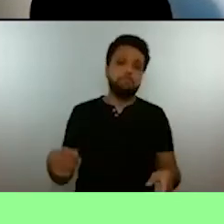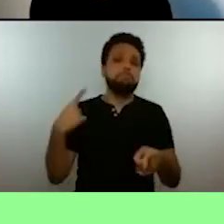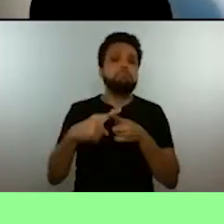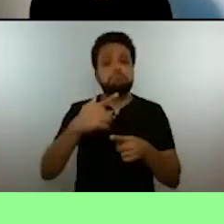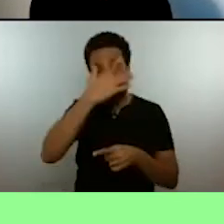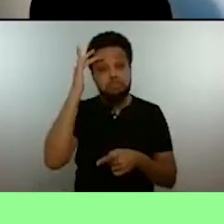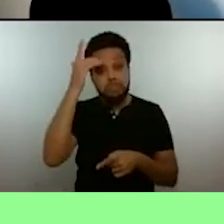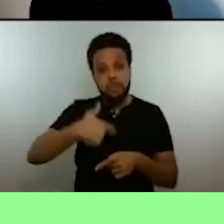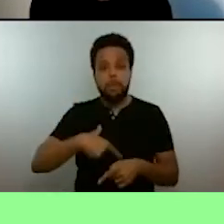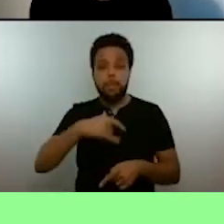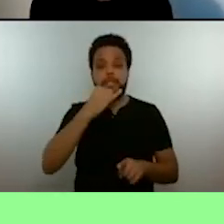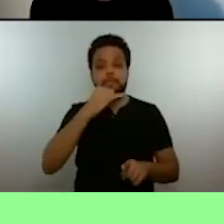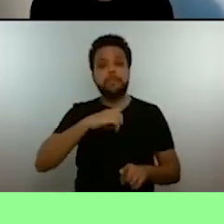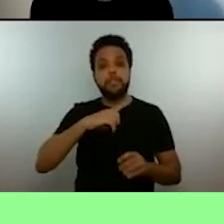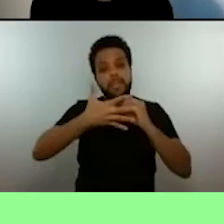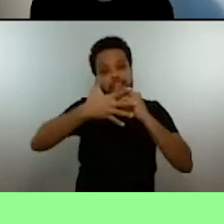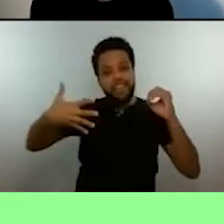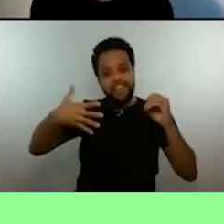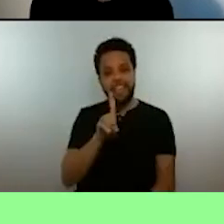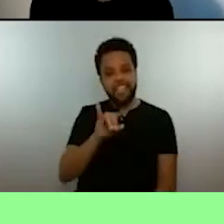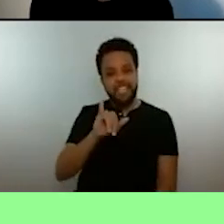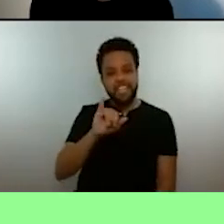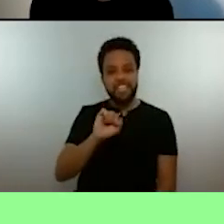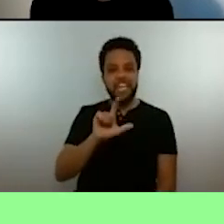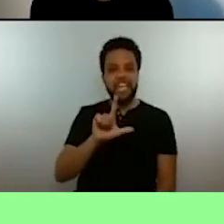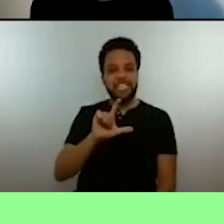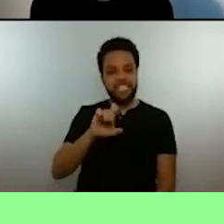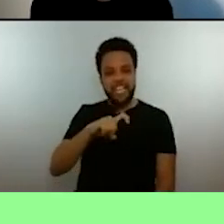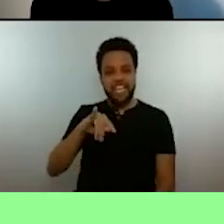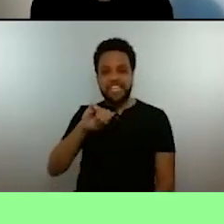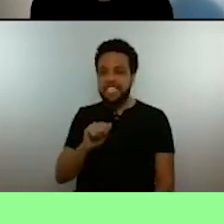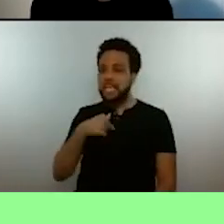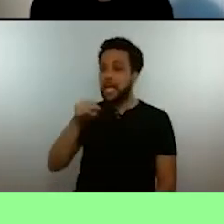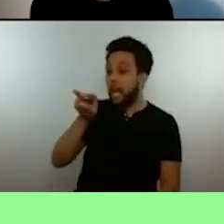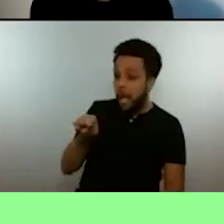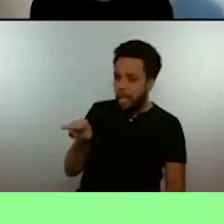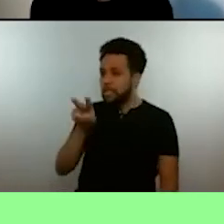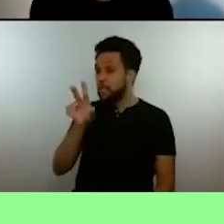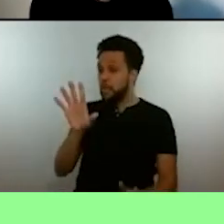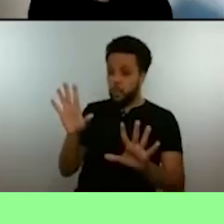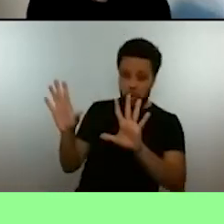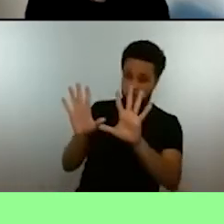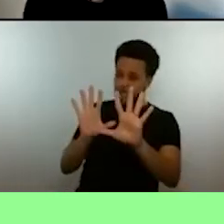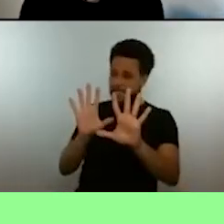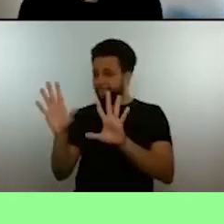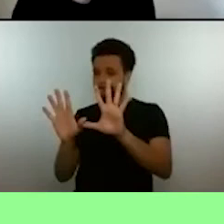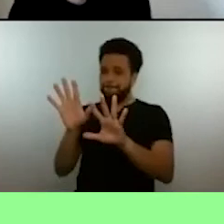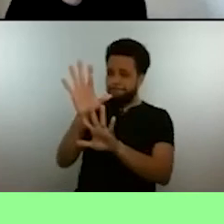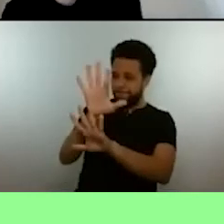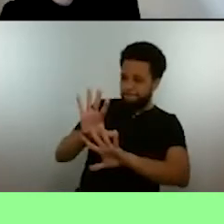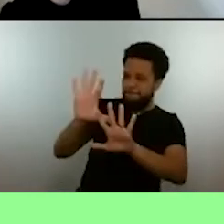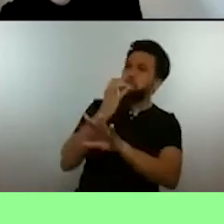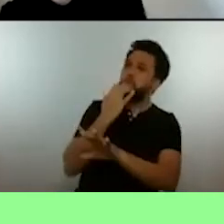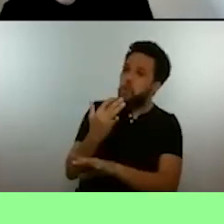com dislexia, por exemplo, tem muita dificuldade de entender as cores